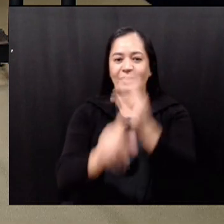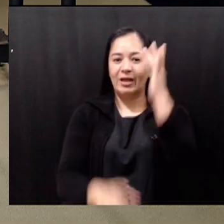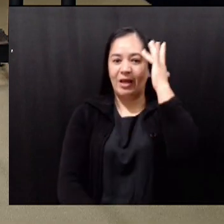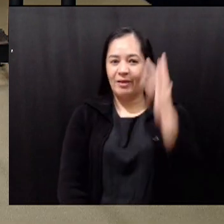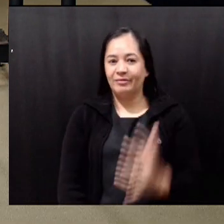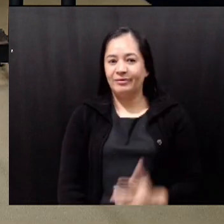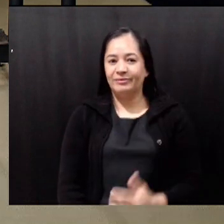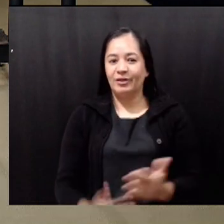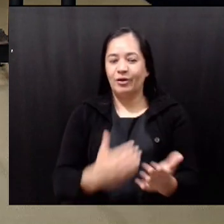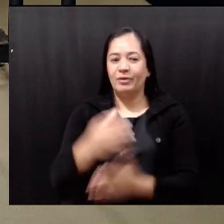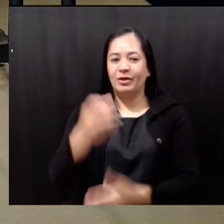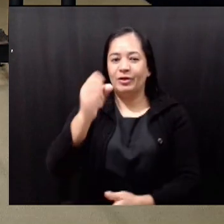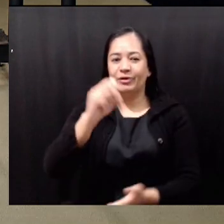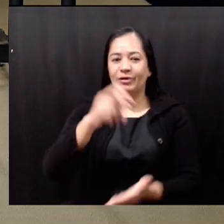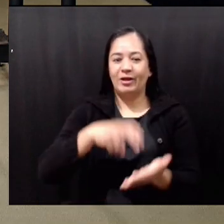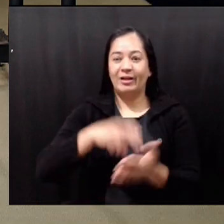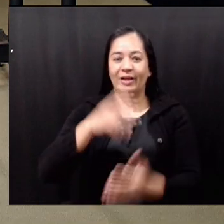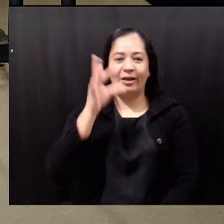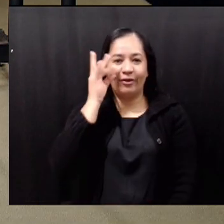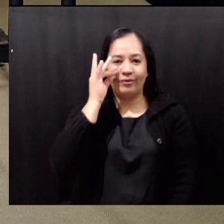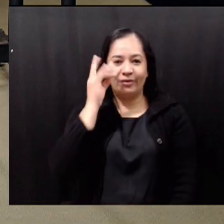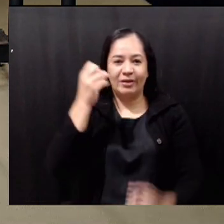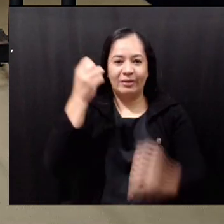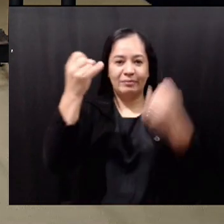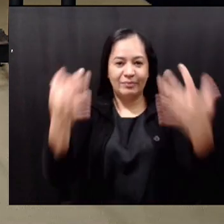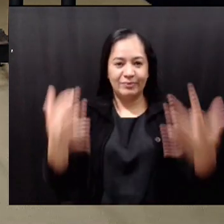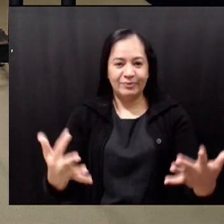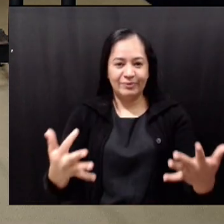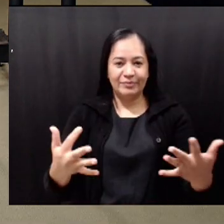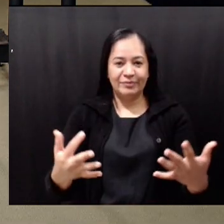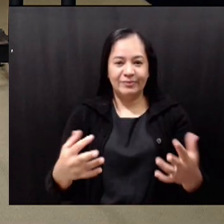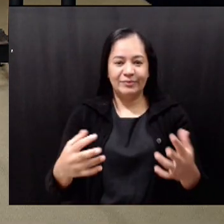ao vivo para falar a diferença sobre gasto e